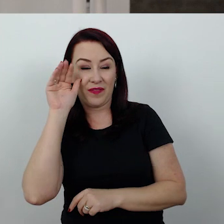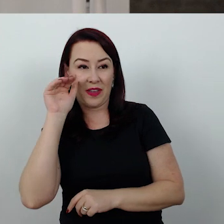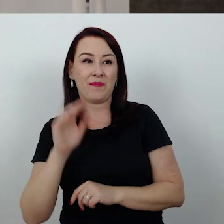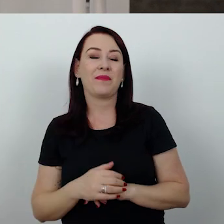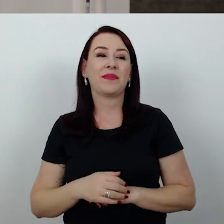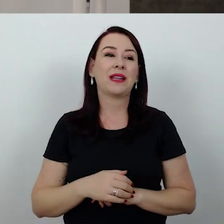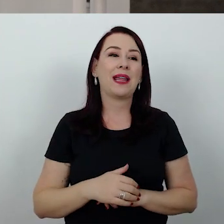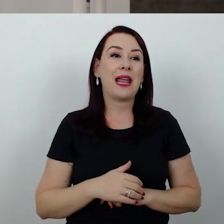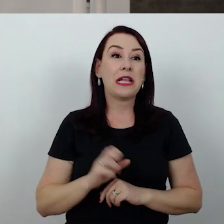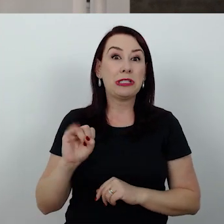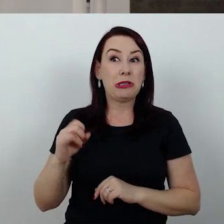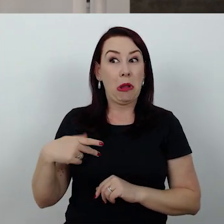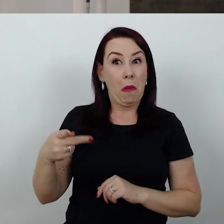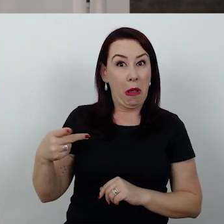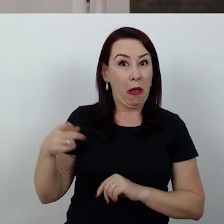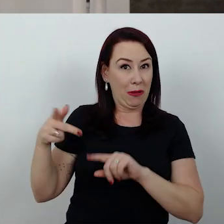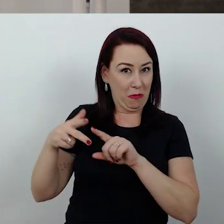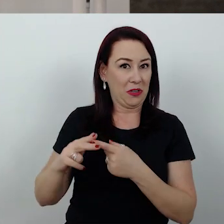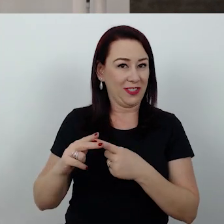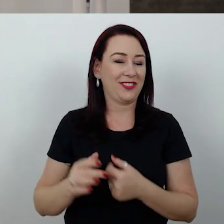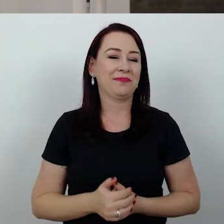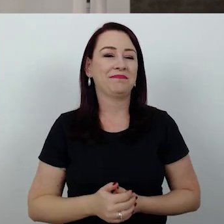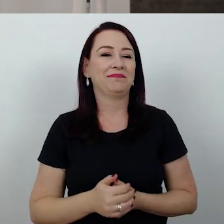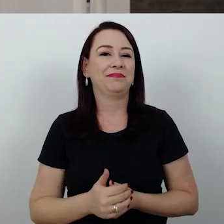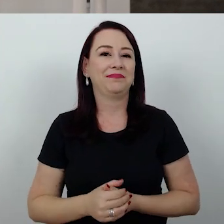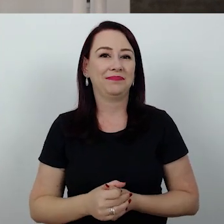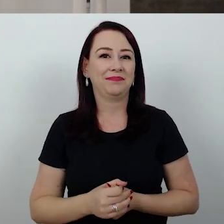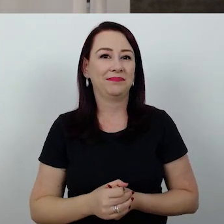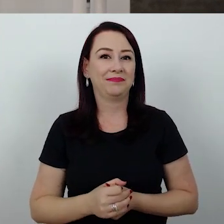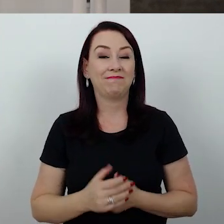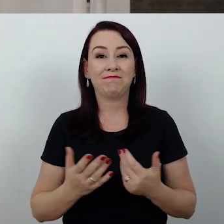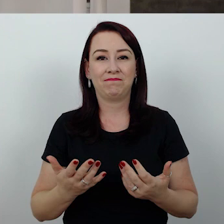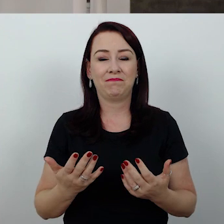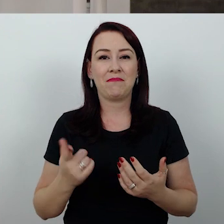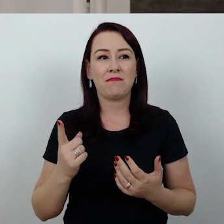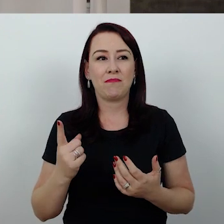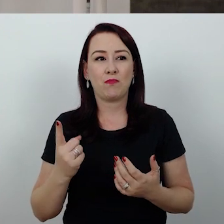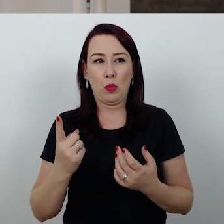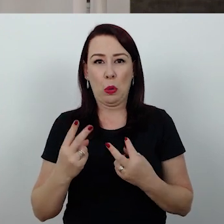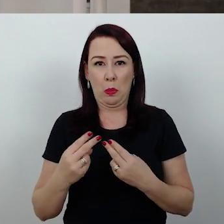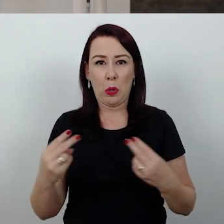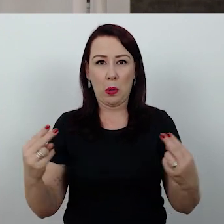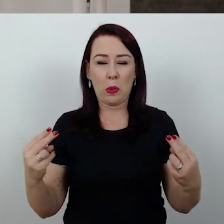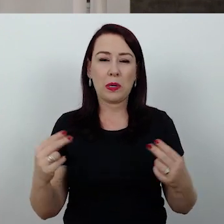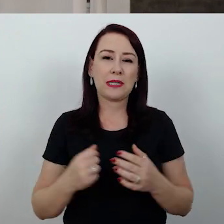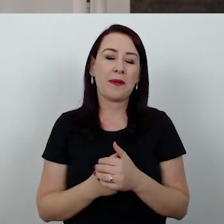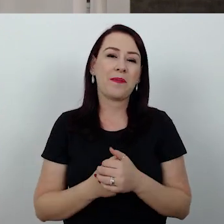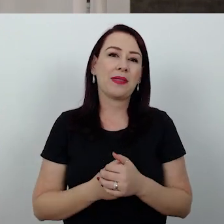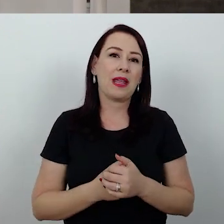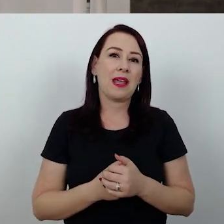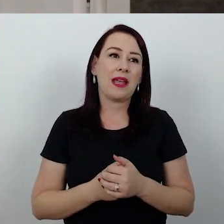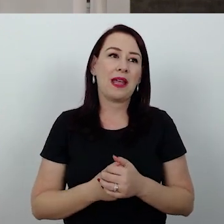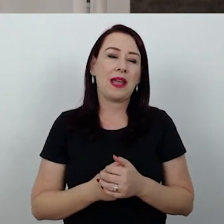Se eu estiver errado, por favor, me corrijam. E uma coisa que me chamou a atenção na